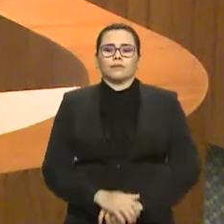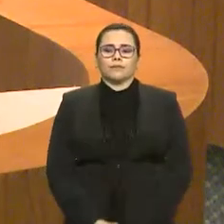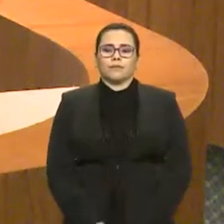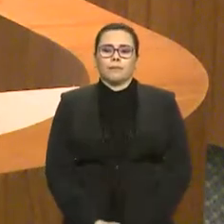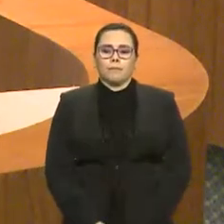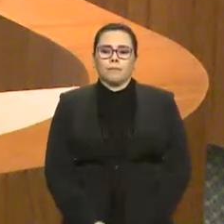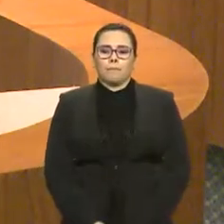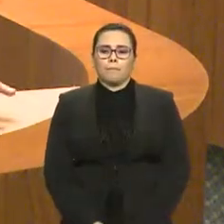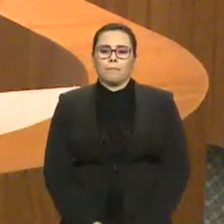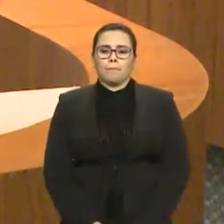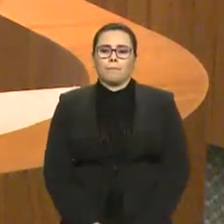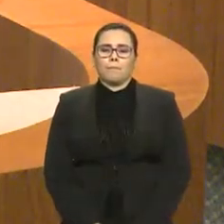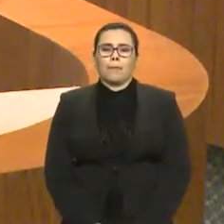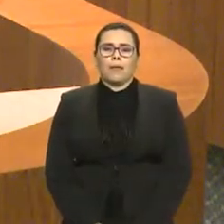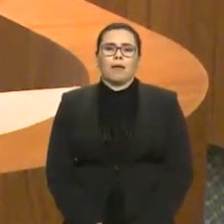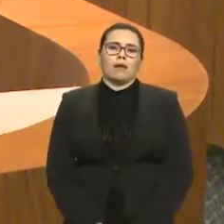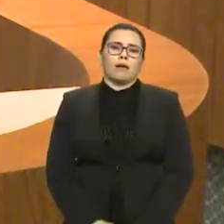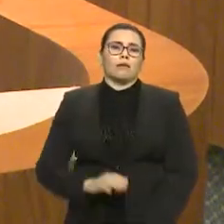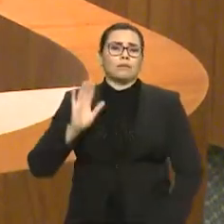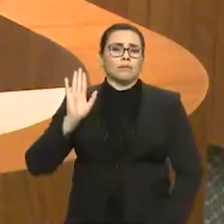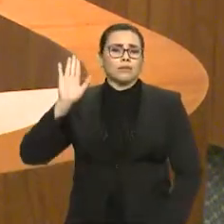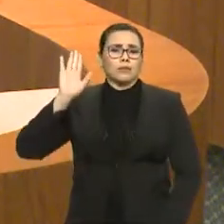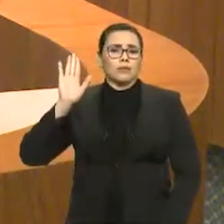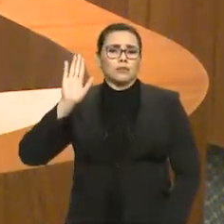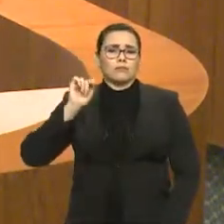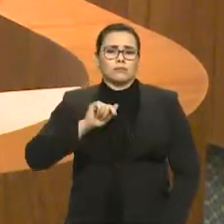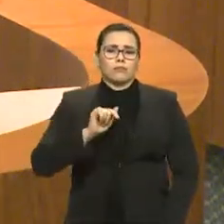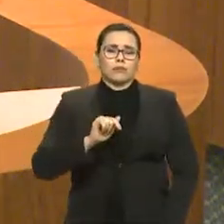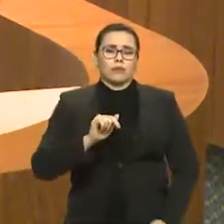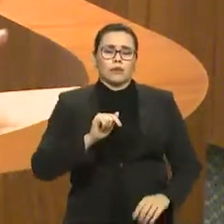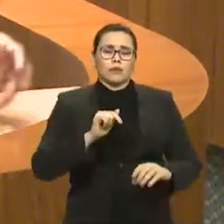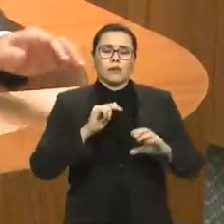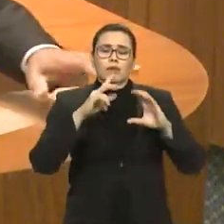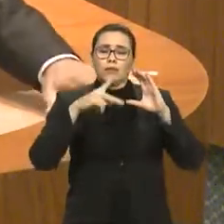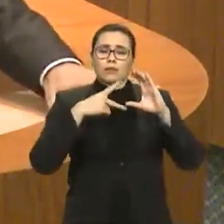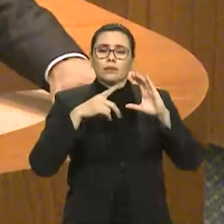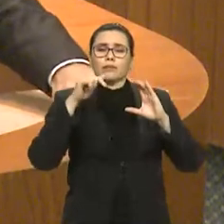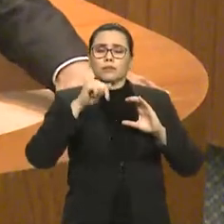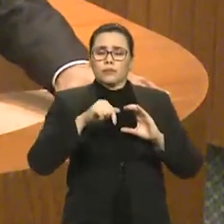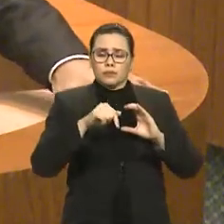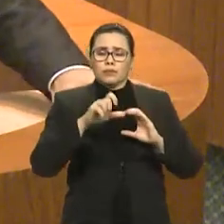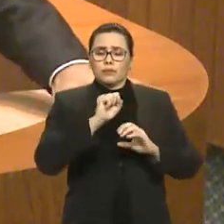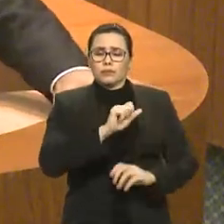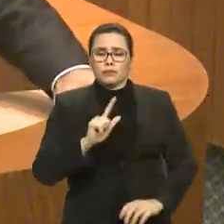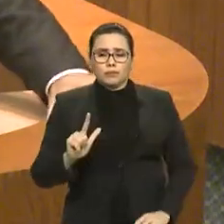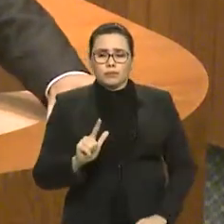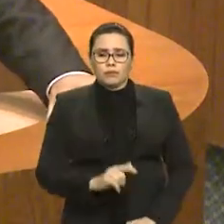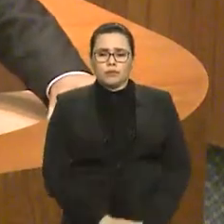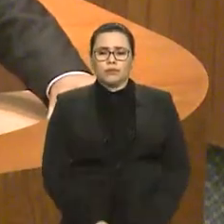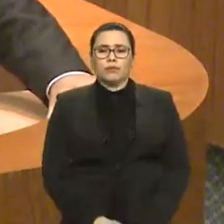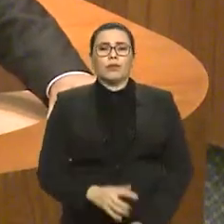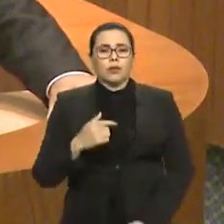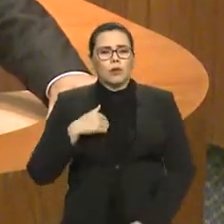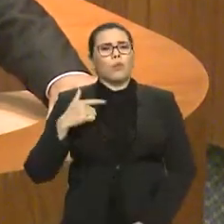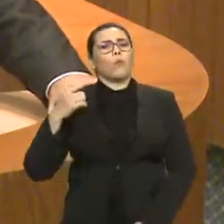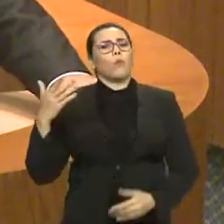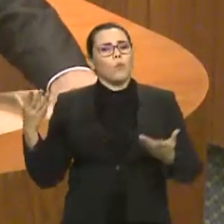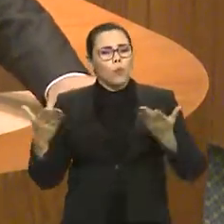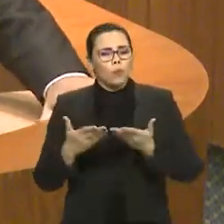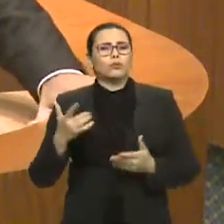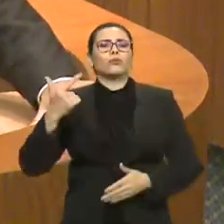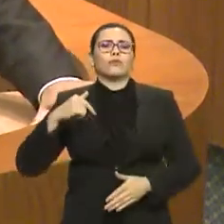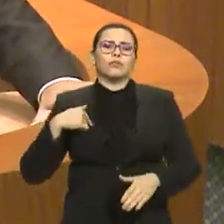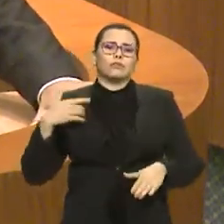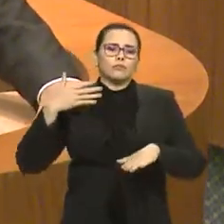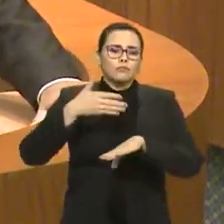Câmara Municipal de São Luís. E hoje, mais uma vez, eu estive na Câmara Municipal de São Luís e quero fazer